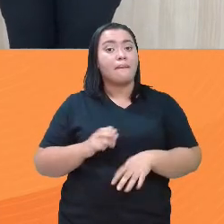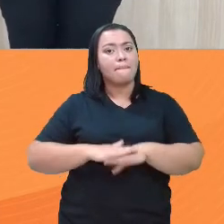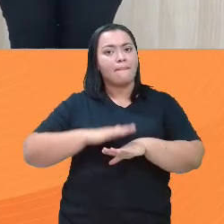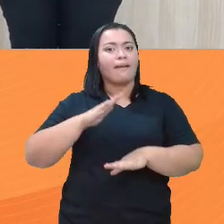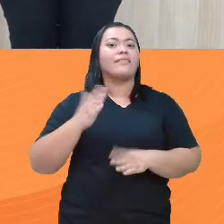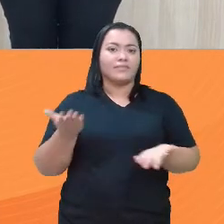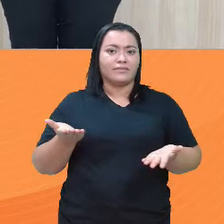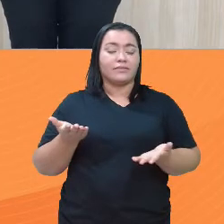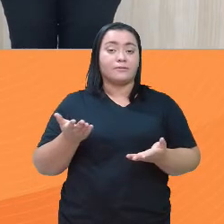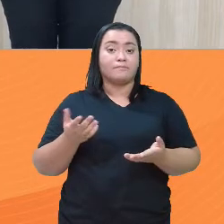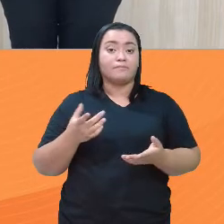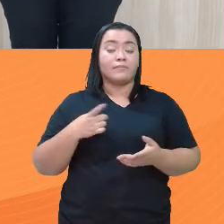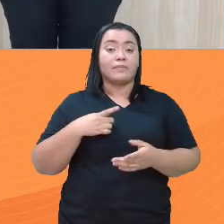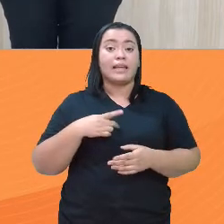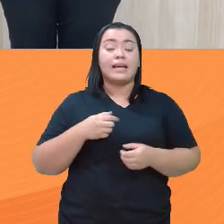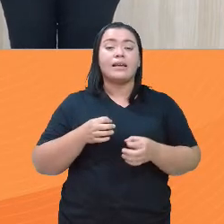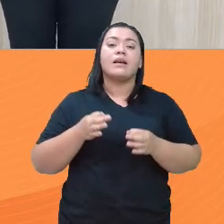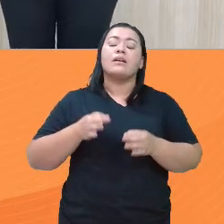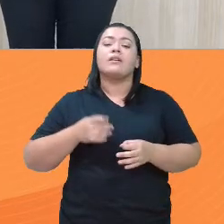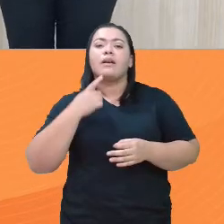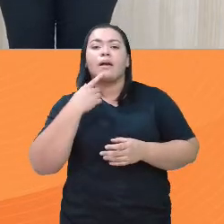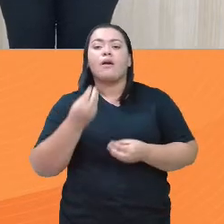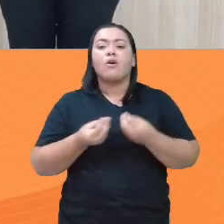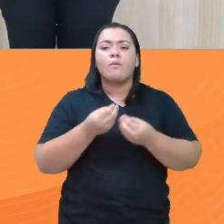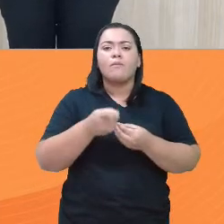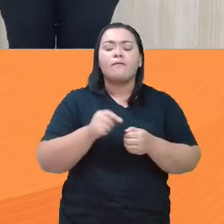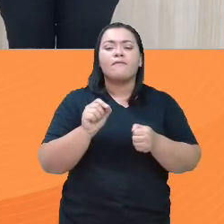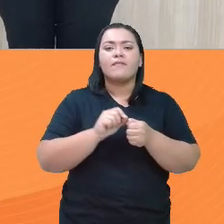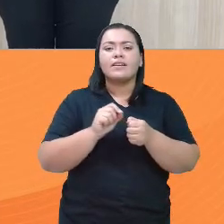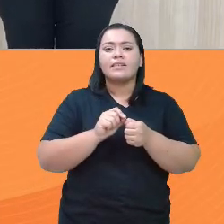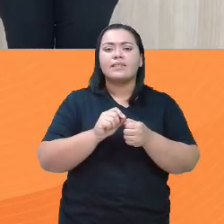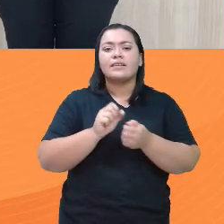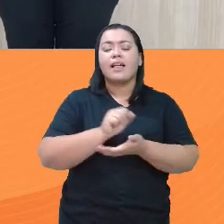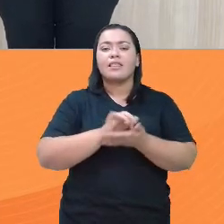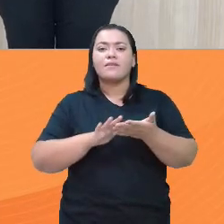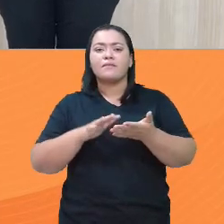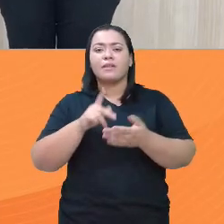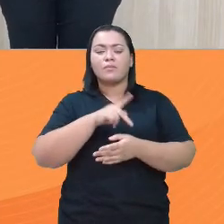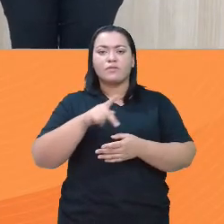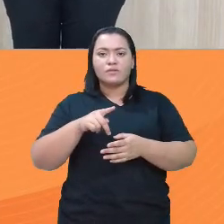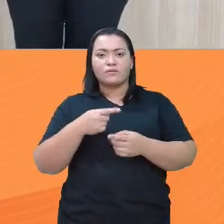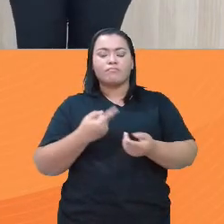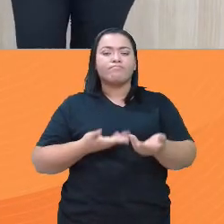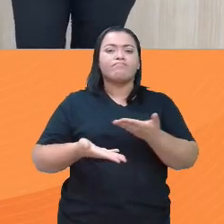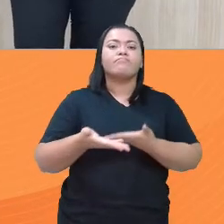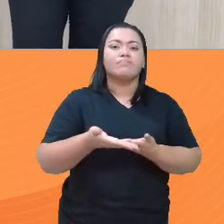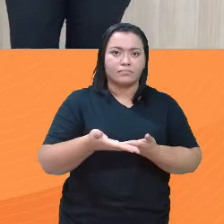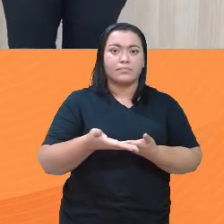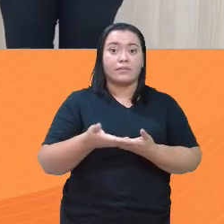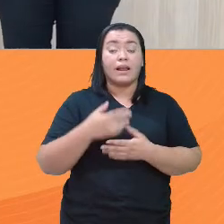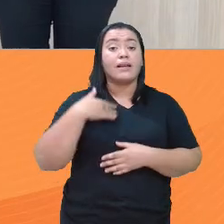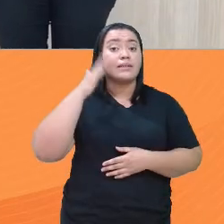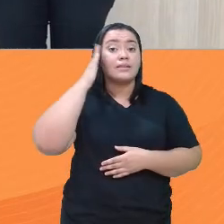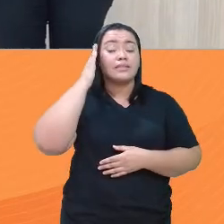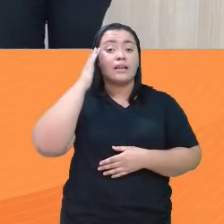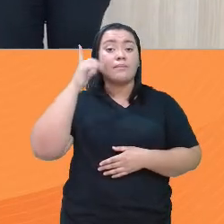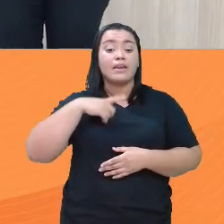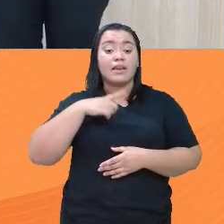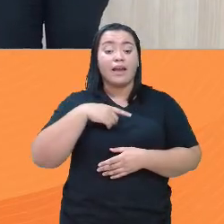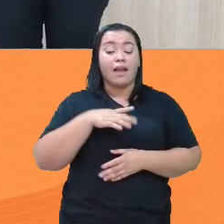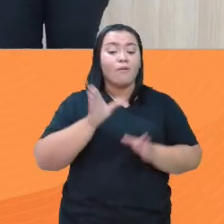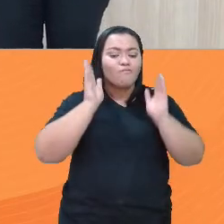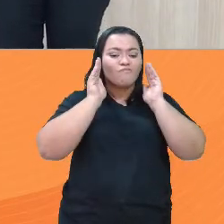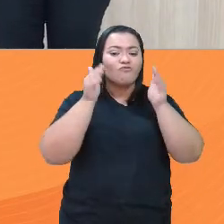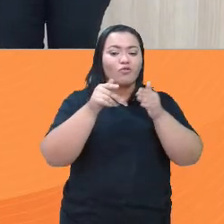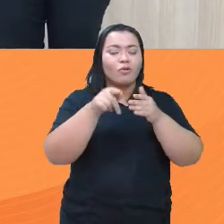a estabilidade para que ele possa realizar também vai ser muito maior. A gente sabe que a gente está lidando com um público que